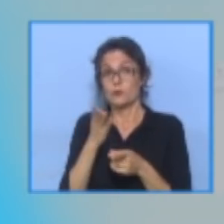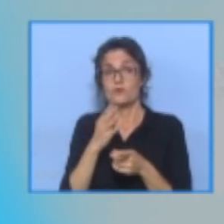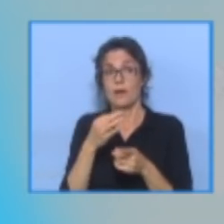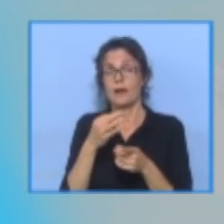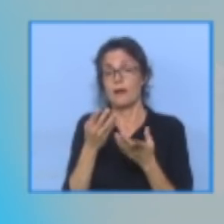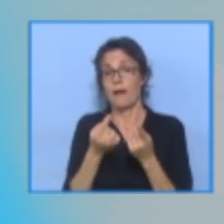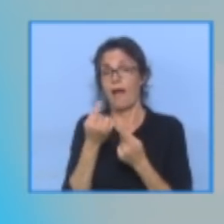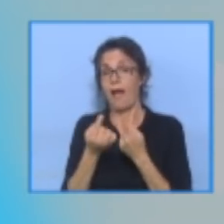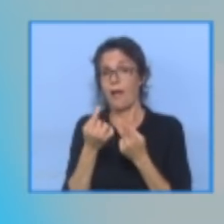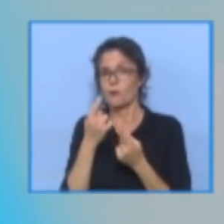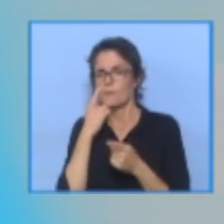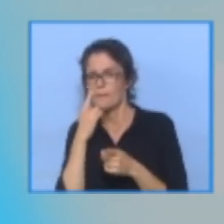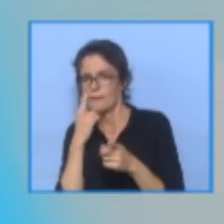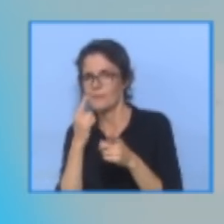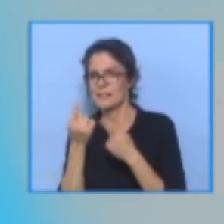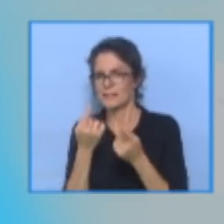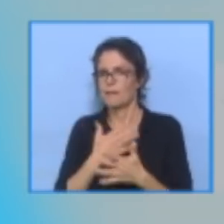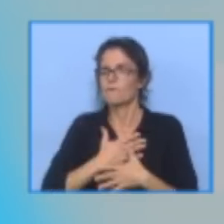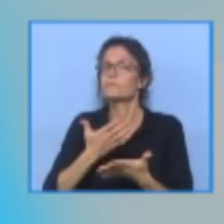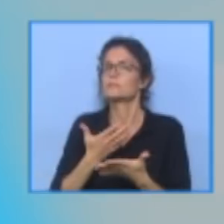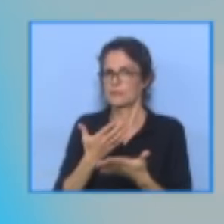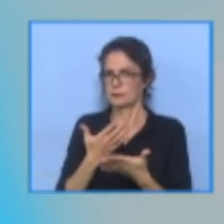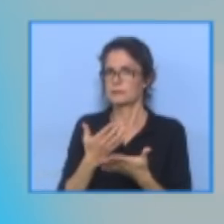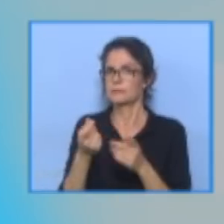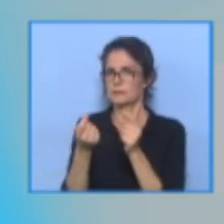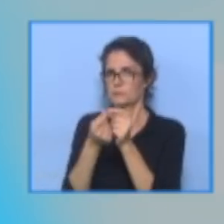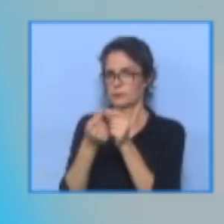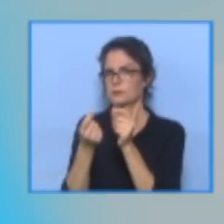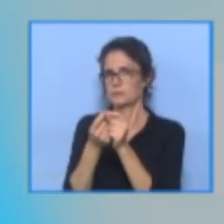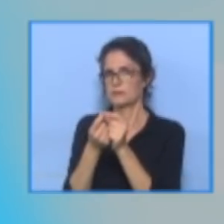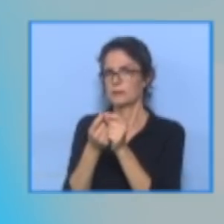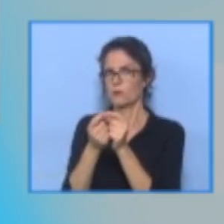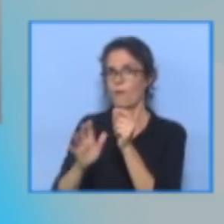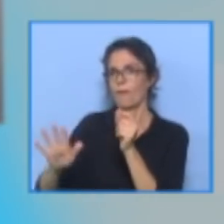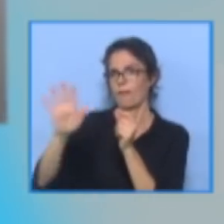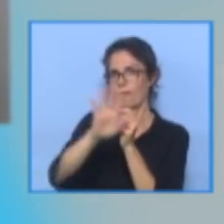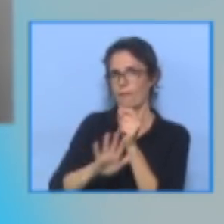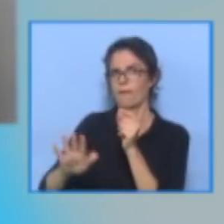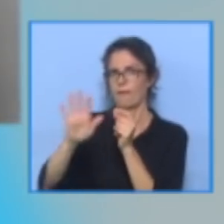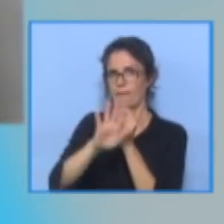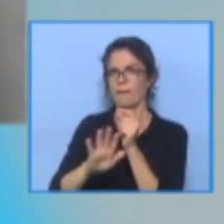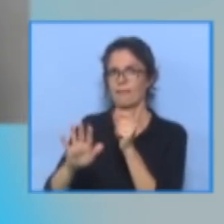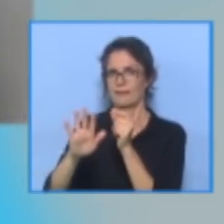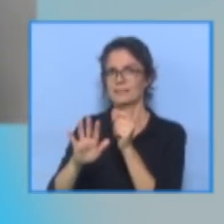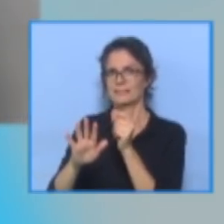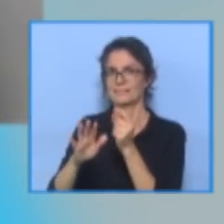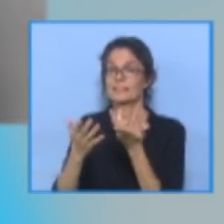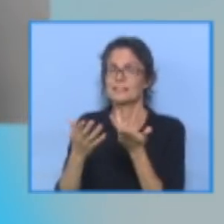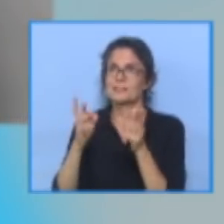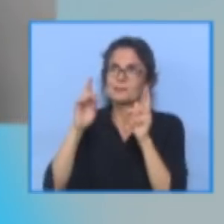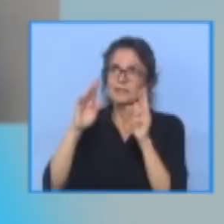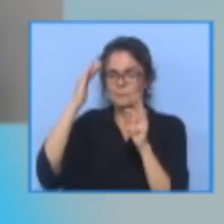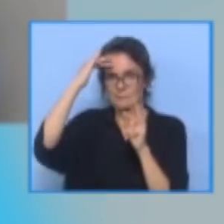Constantinopla, Bartolomeu, e outros sinais, e Deus queira que sim, que um dia possamos também ver este momento histórico de